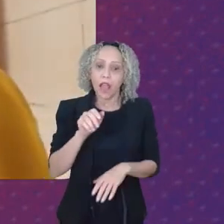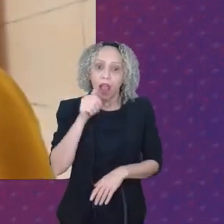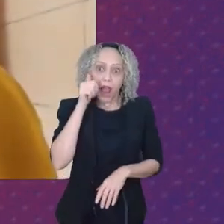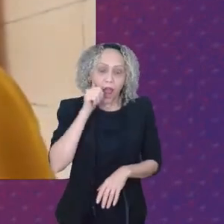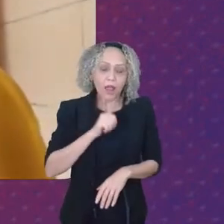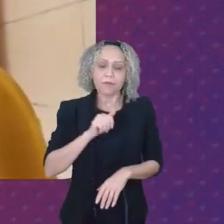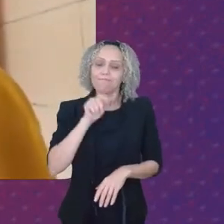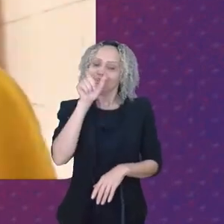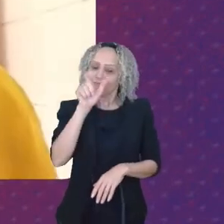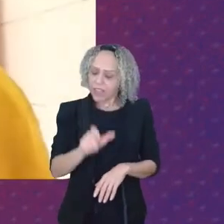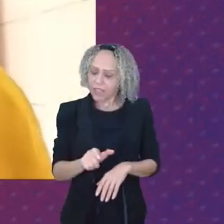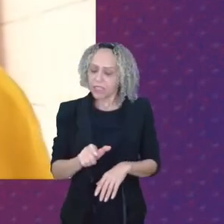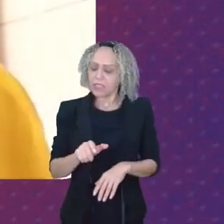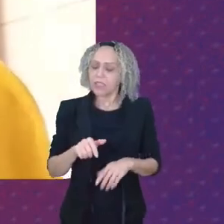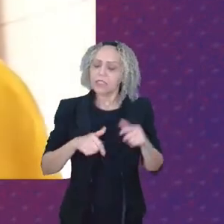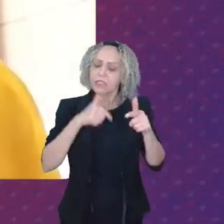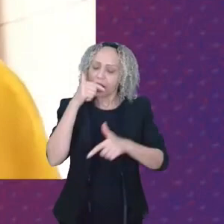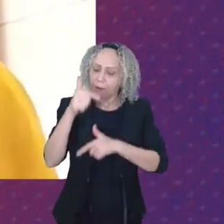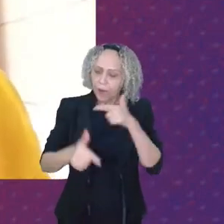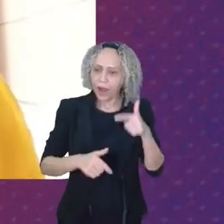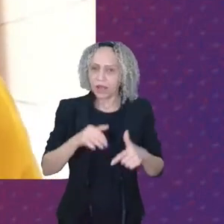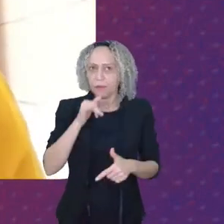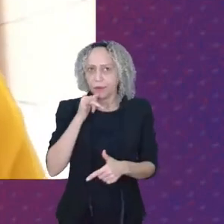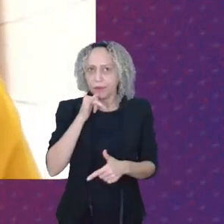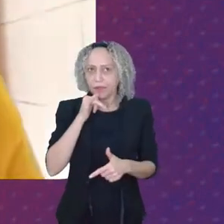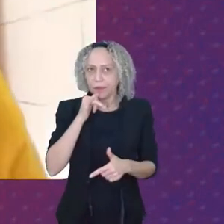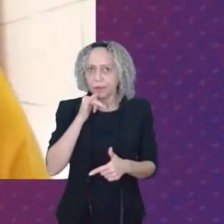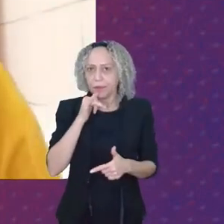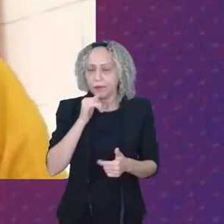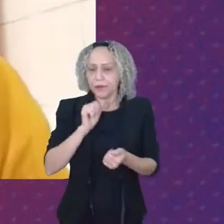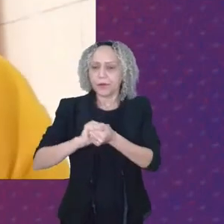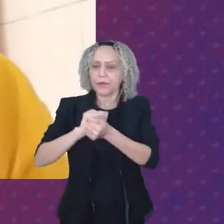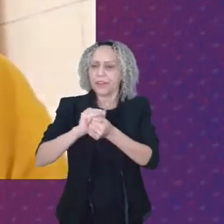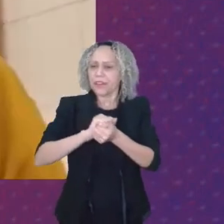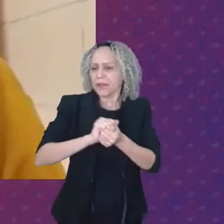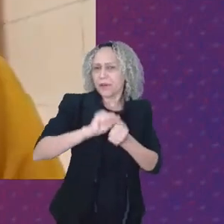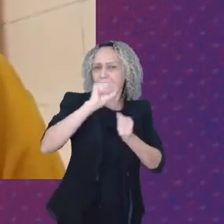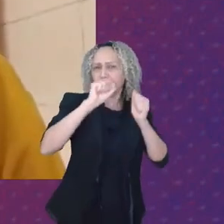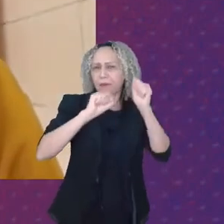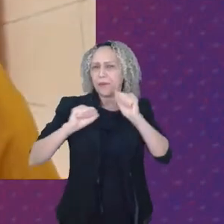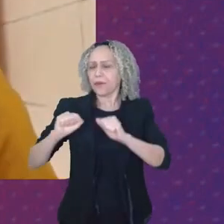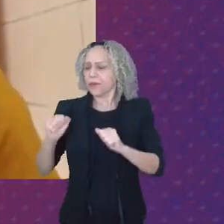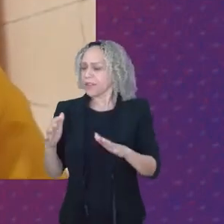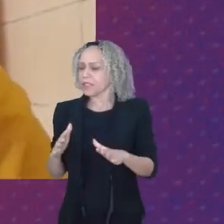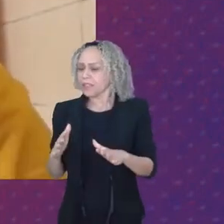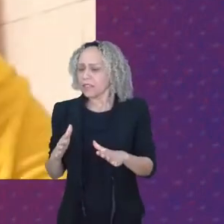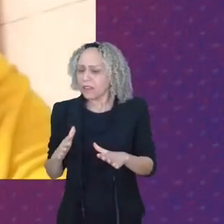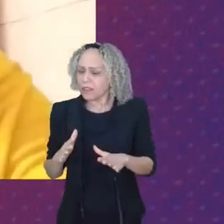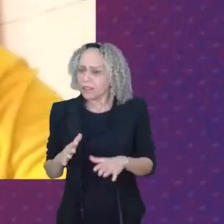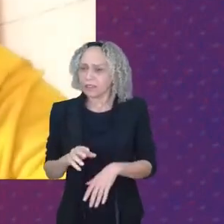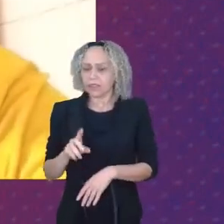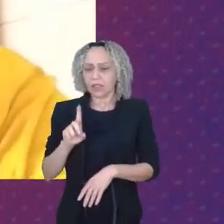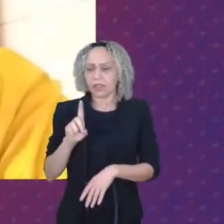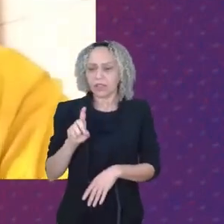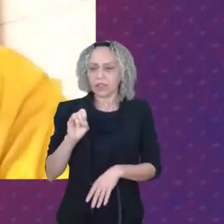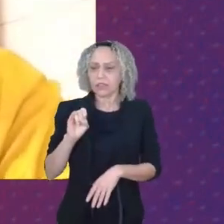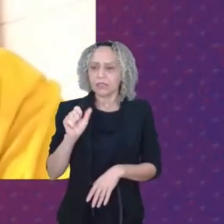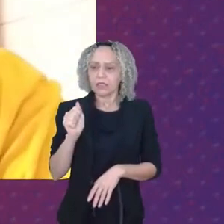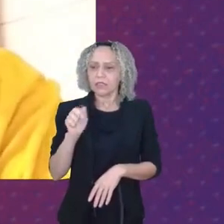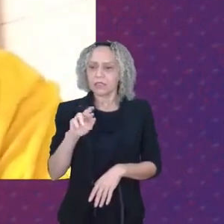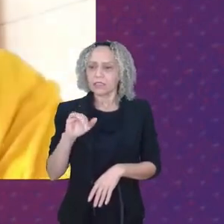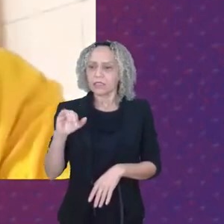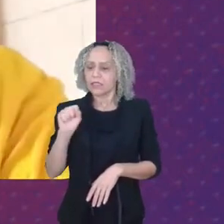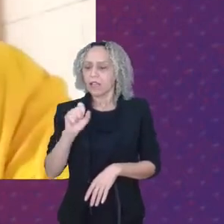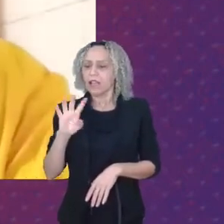trabalho digno, remunerado e decente. E aí, em 2013, teve a aprovação da PEC